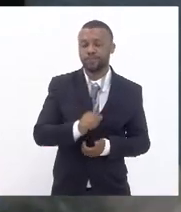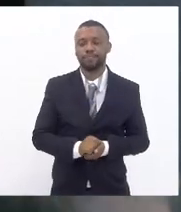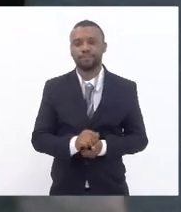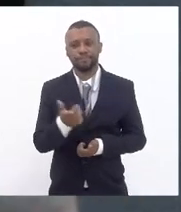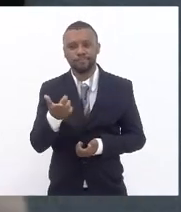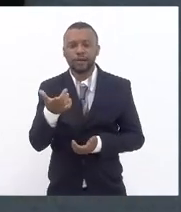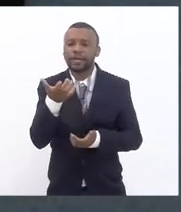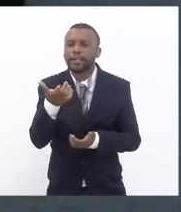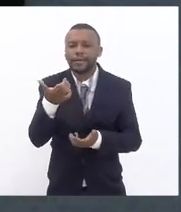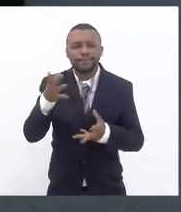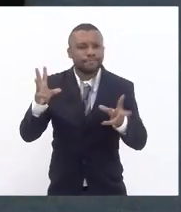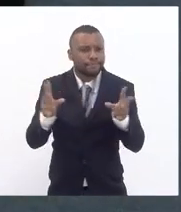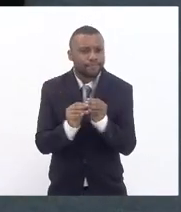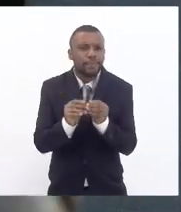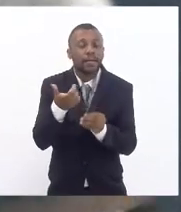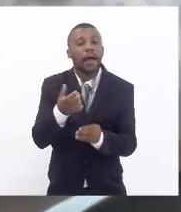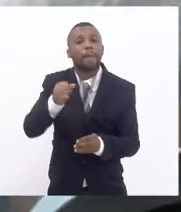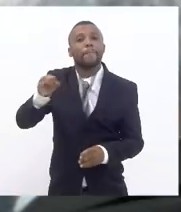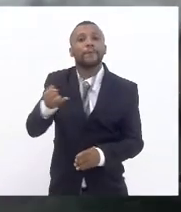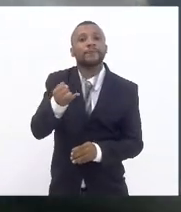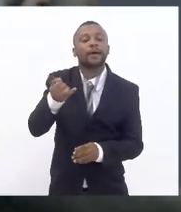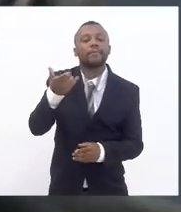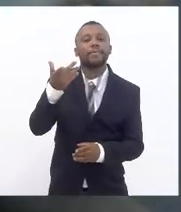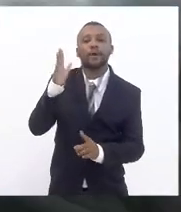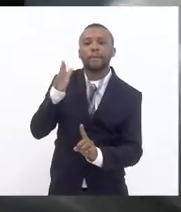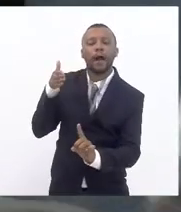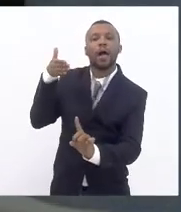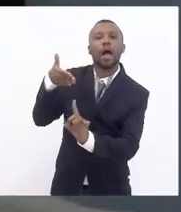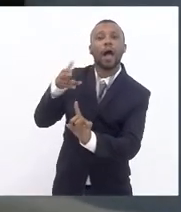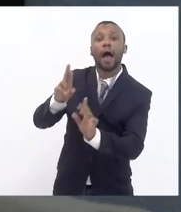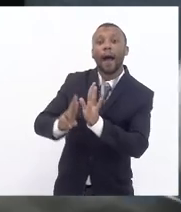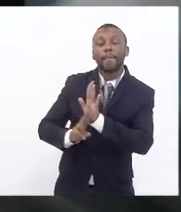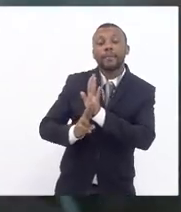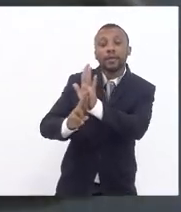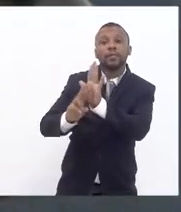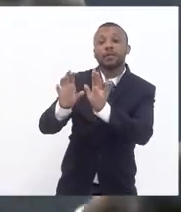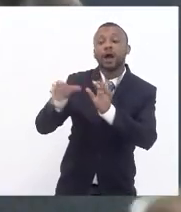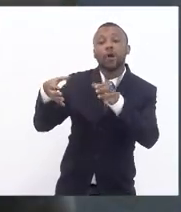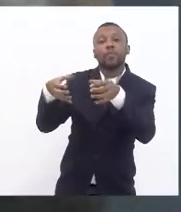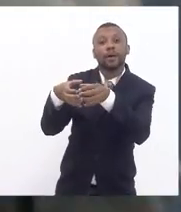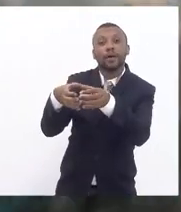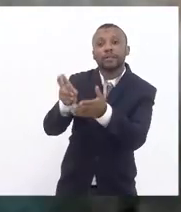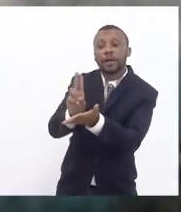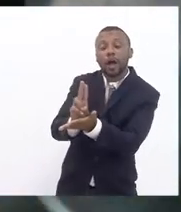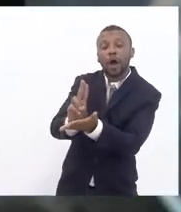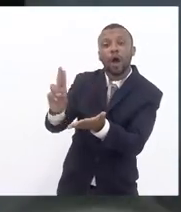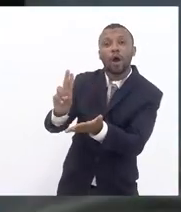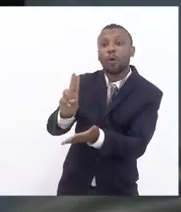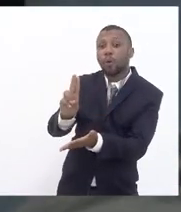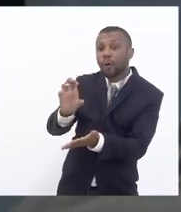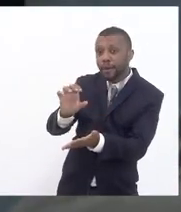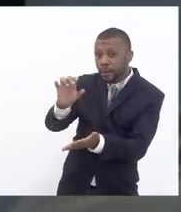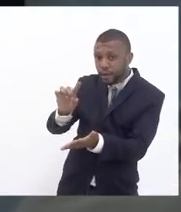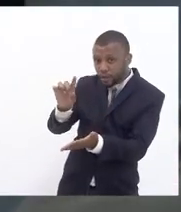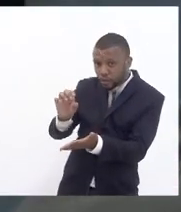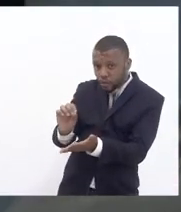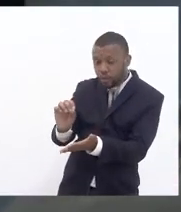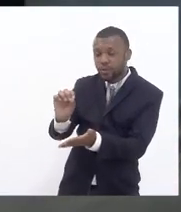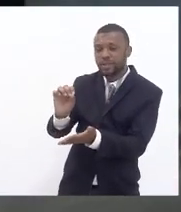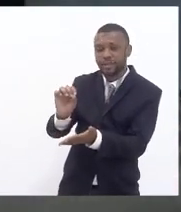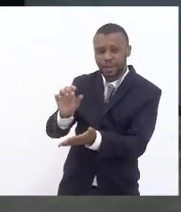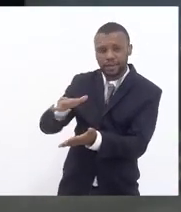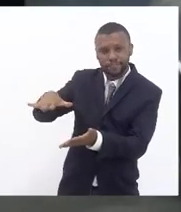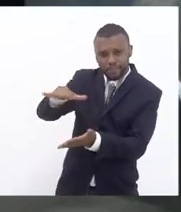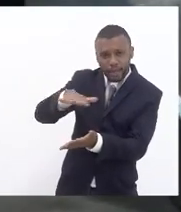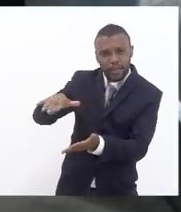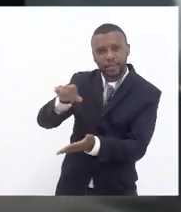e fazer uma saudação a representantes da comunidade da UESO, do Centro Universitário da Zona Oeste, que estão aqui presentes,